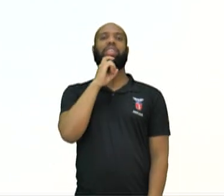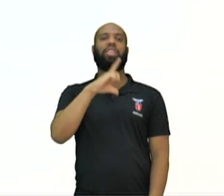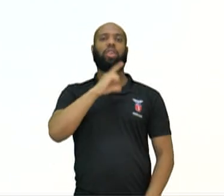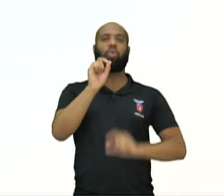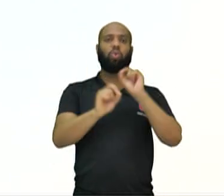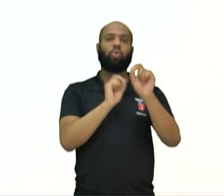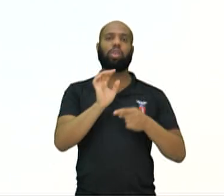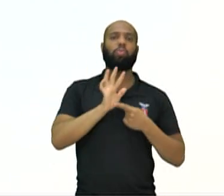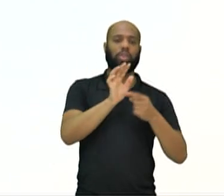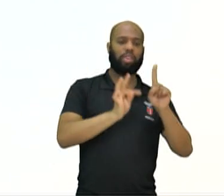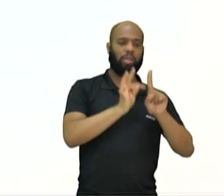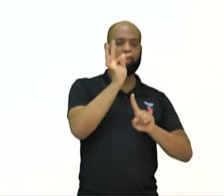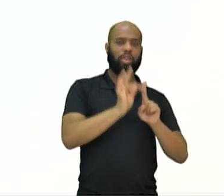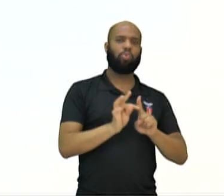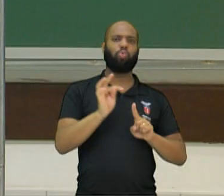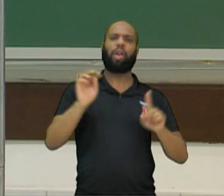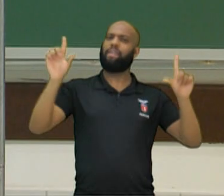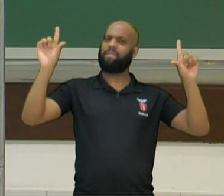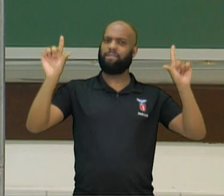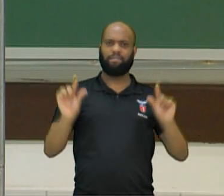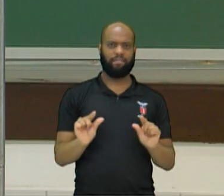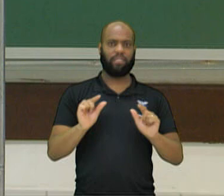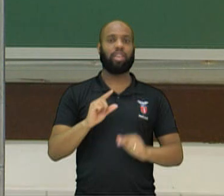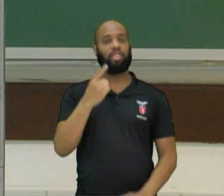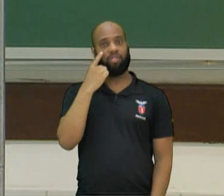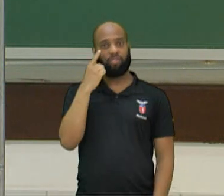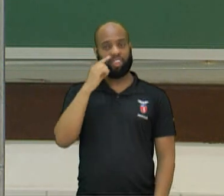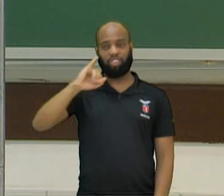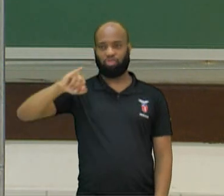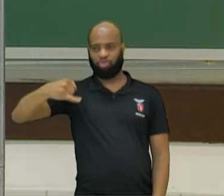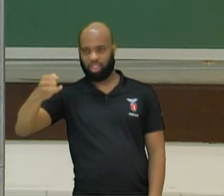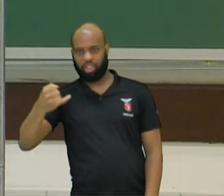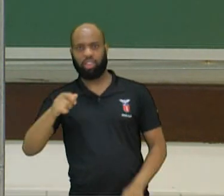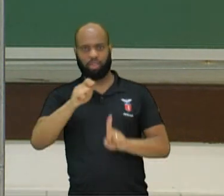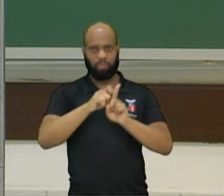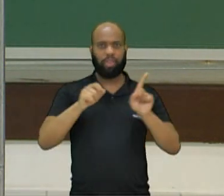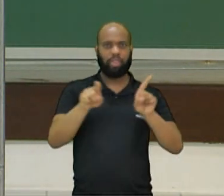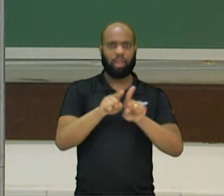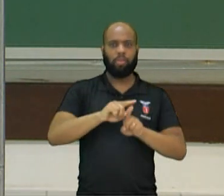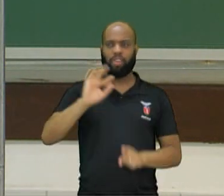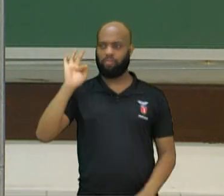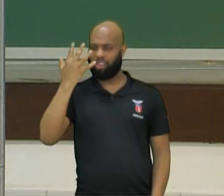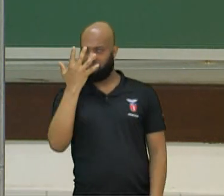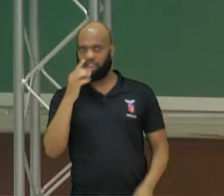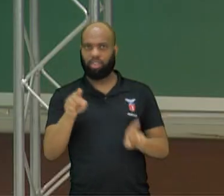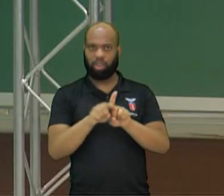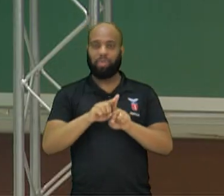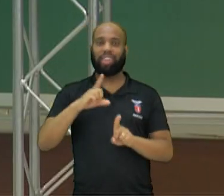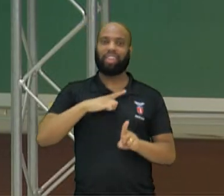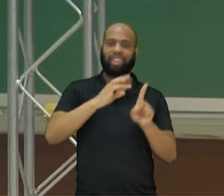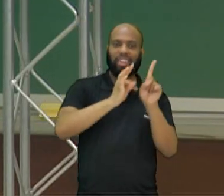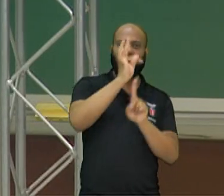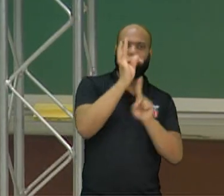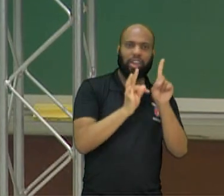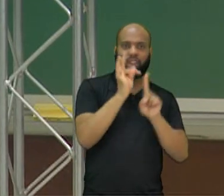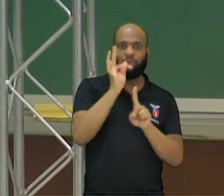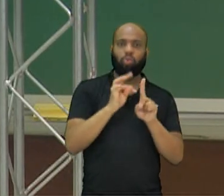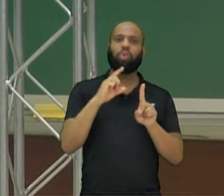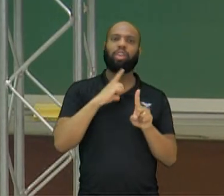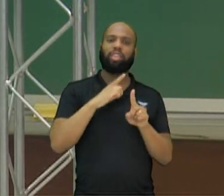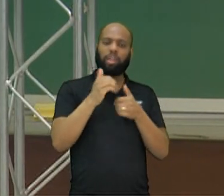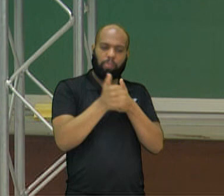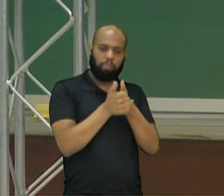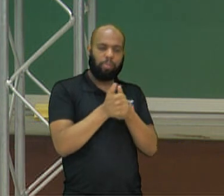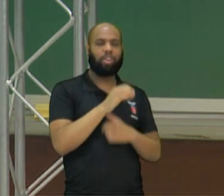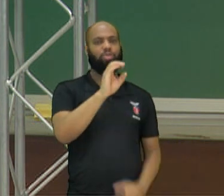apresenta temperaturas muito mais baixas. Observe lá no mês de janeiro, no mês de fevereiro, nós temos temperaturas inclusive